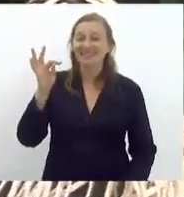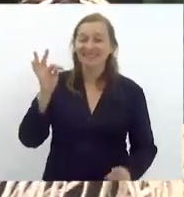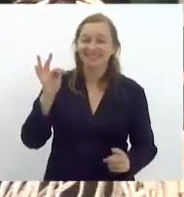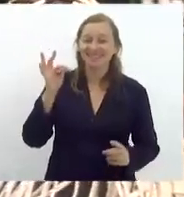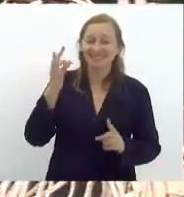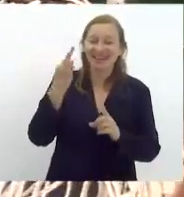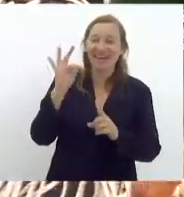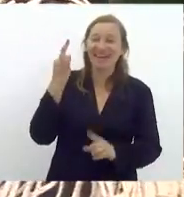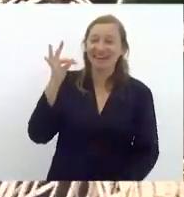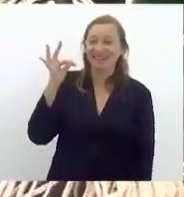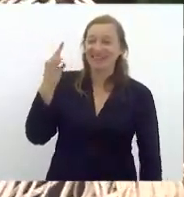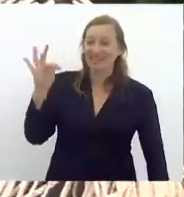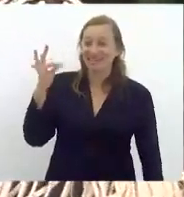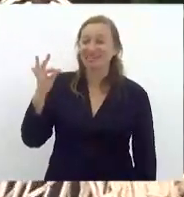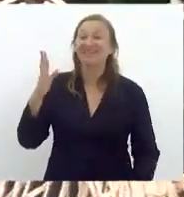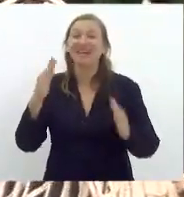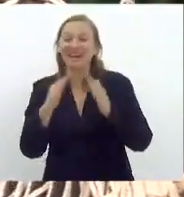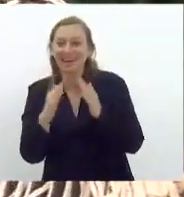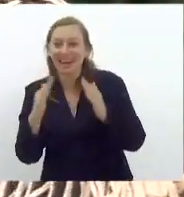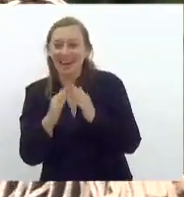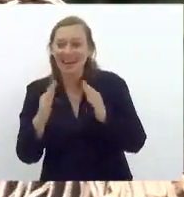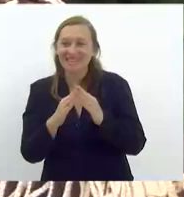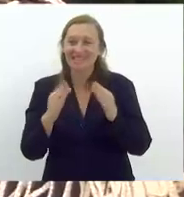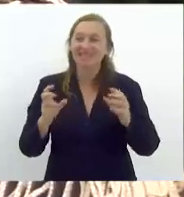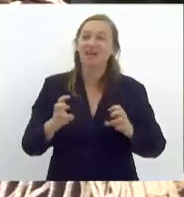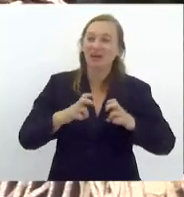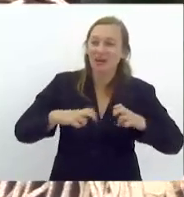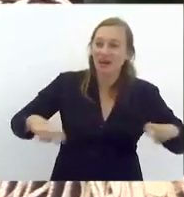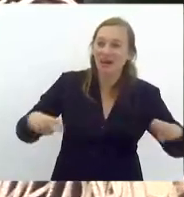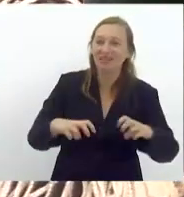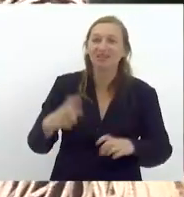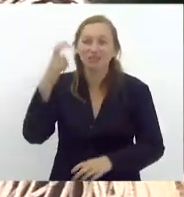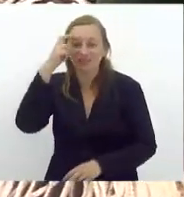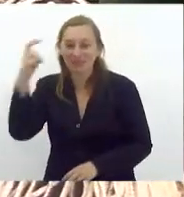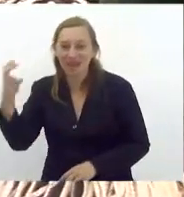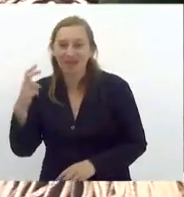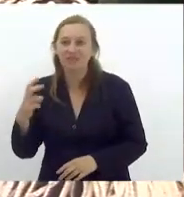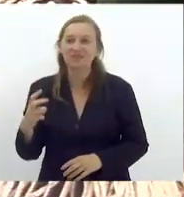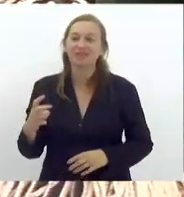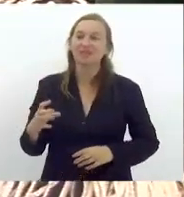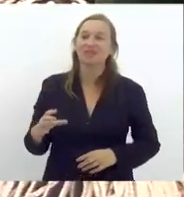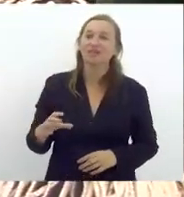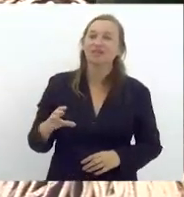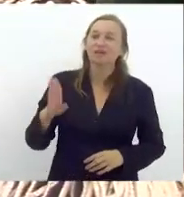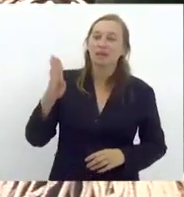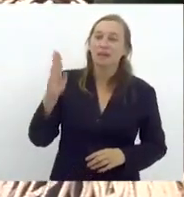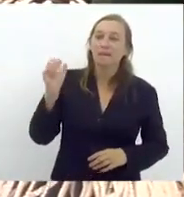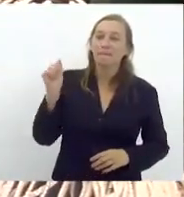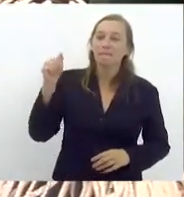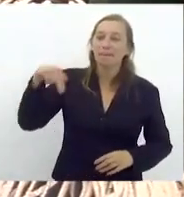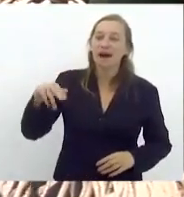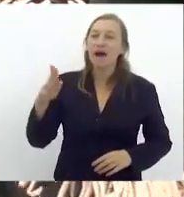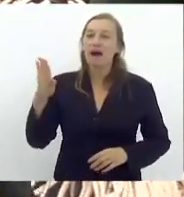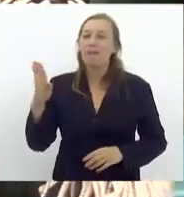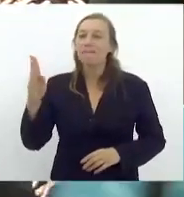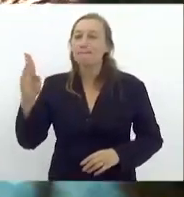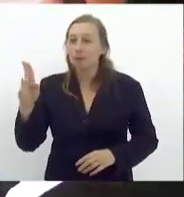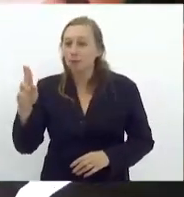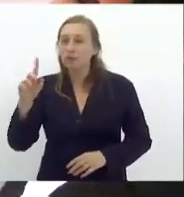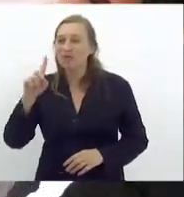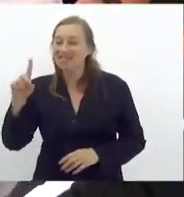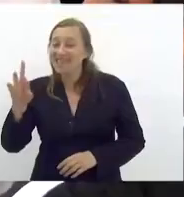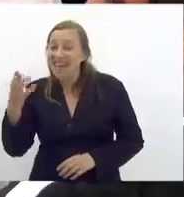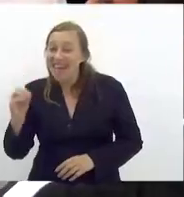na casa roda cultural da CDD coletivo coletivo Urbano buziano tá na casa isso aí